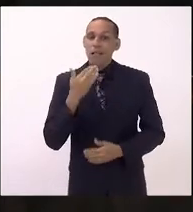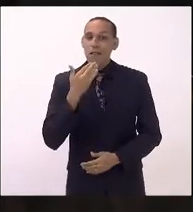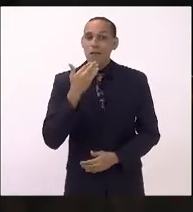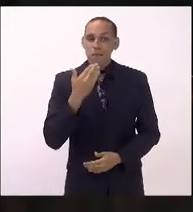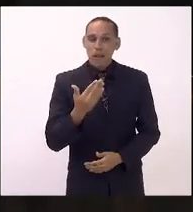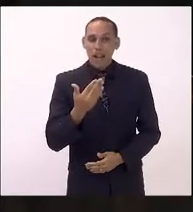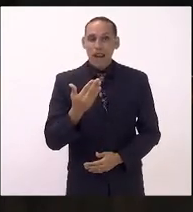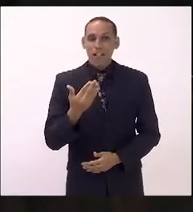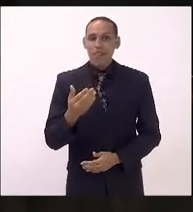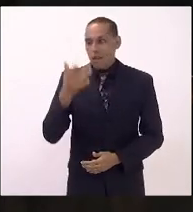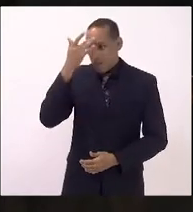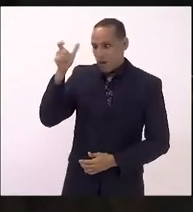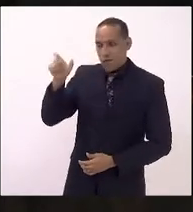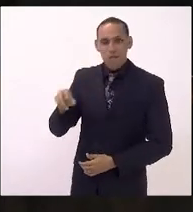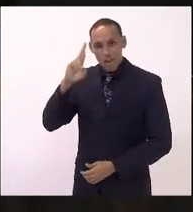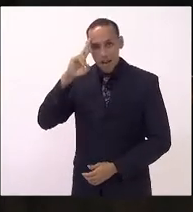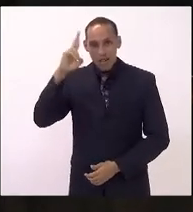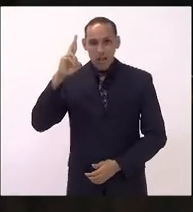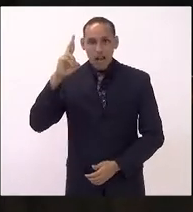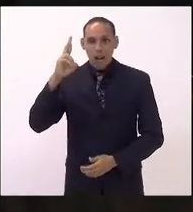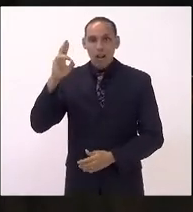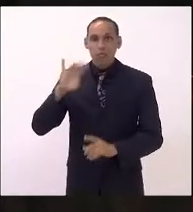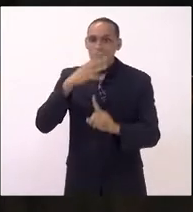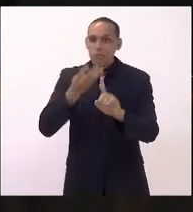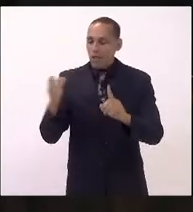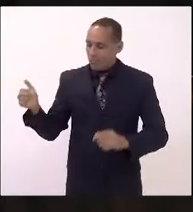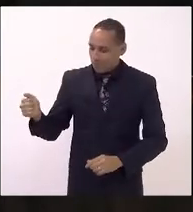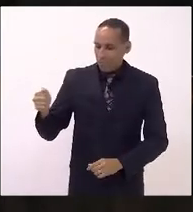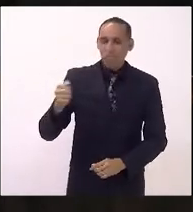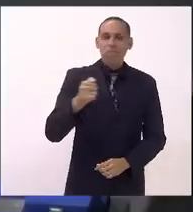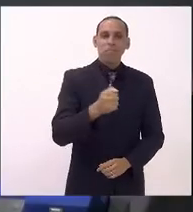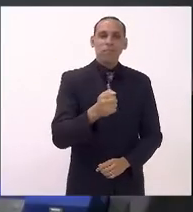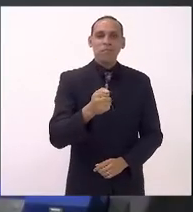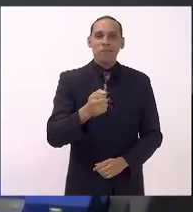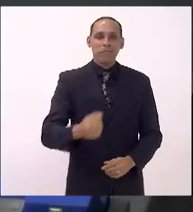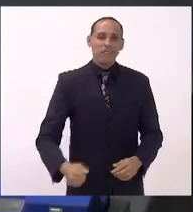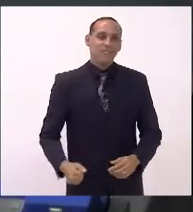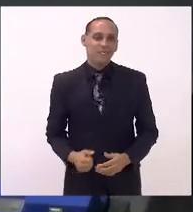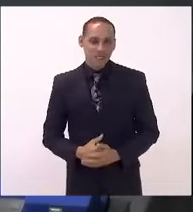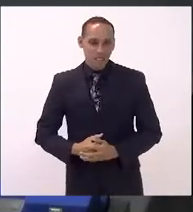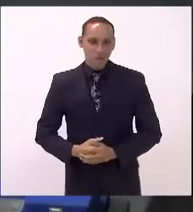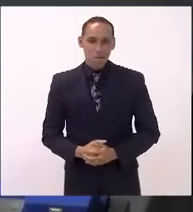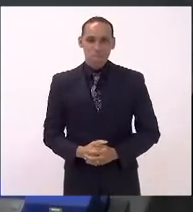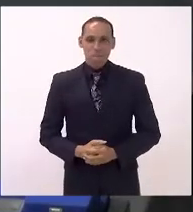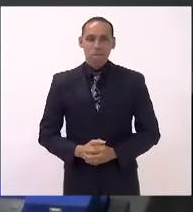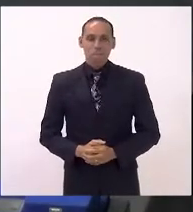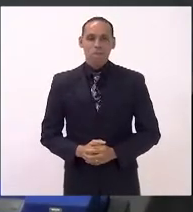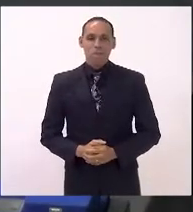cerimonial que conduza nosso homenageado até a mesa de honra.